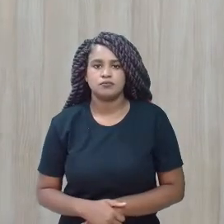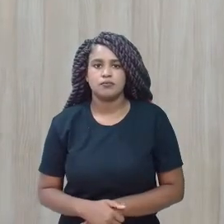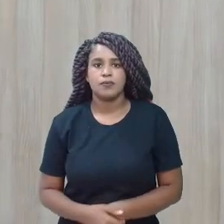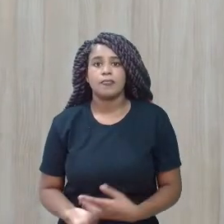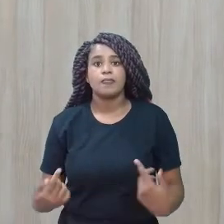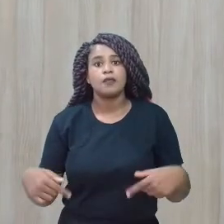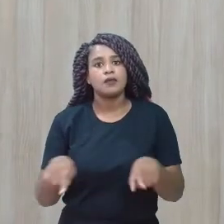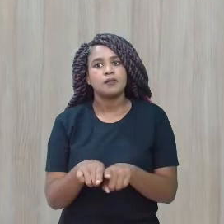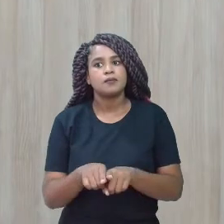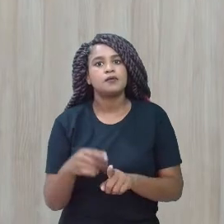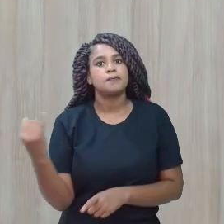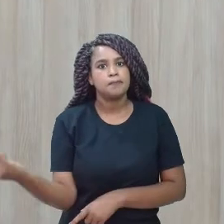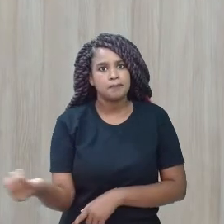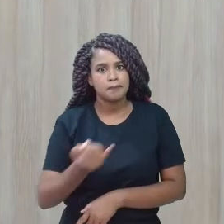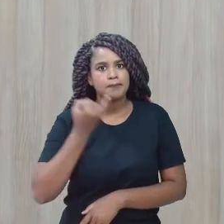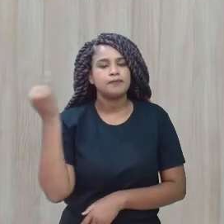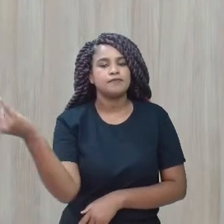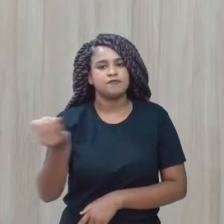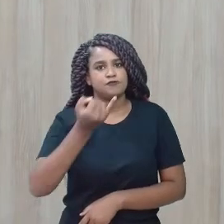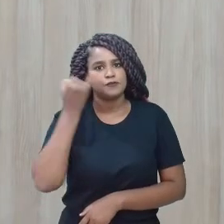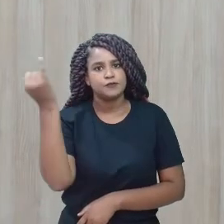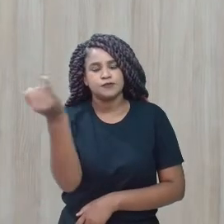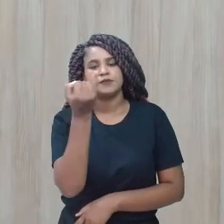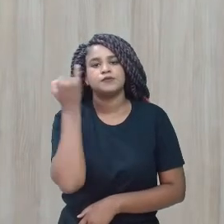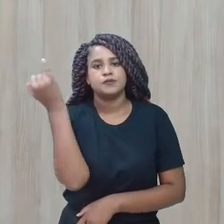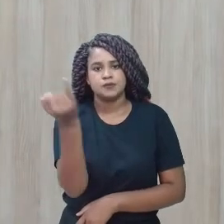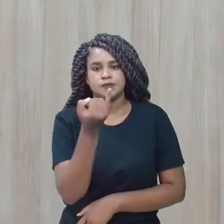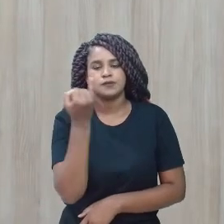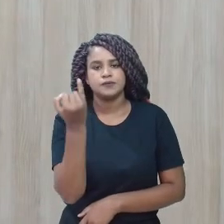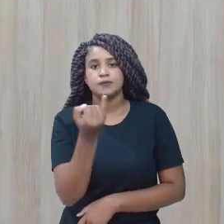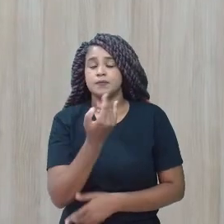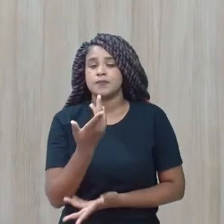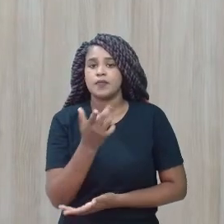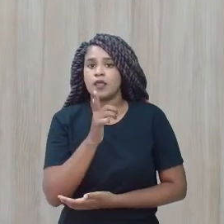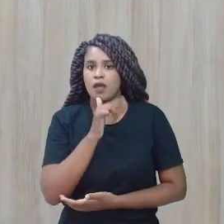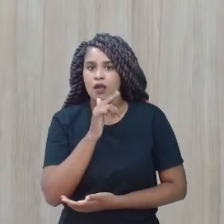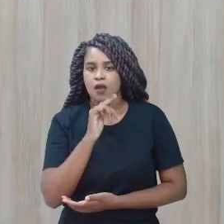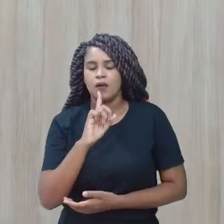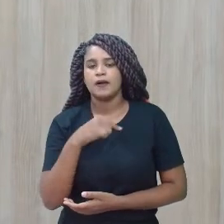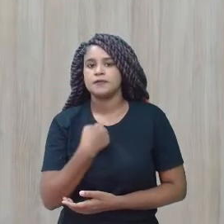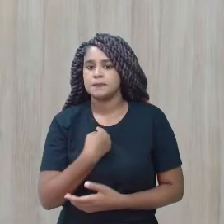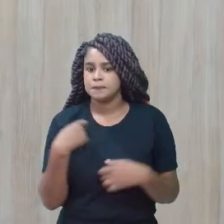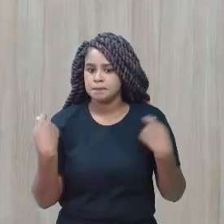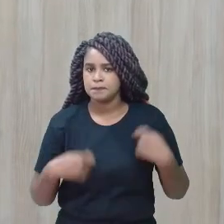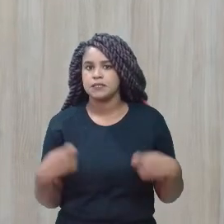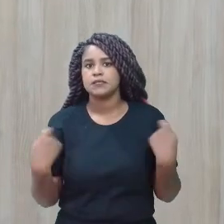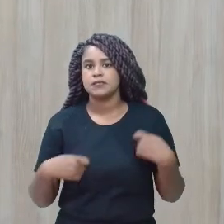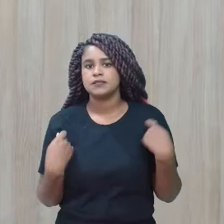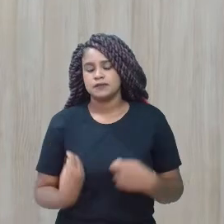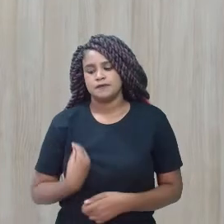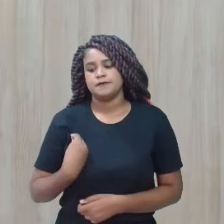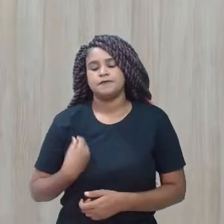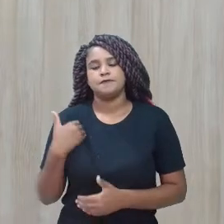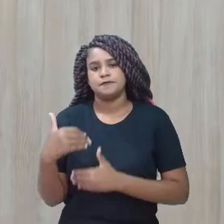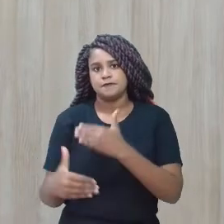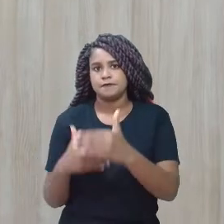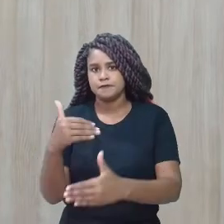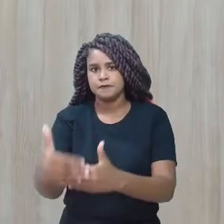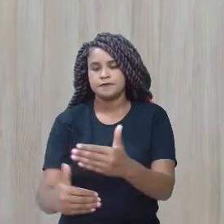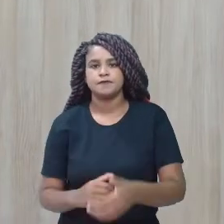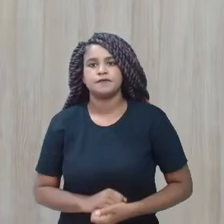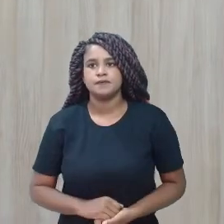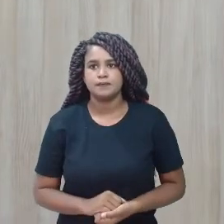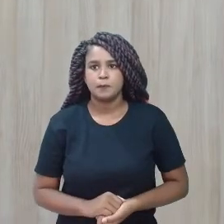muito fundamental, né, para essa água que a gente precisa dela para sobreviver, para existir,